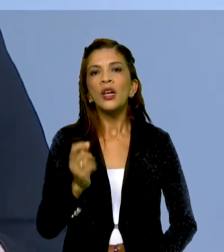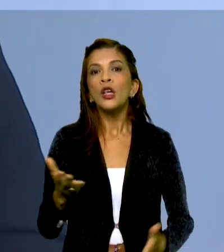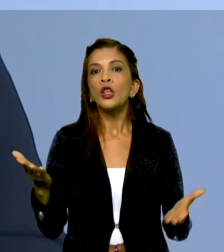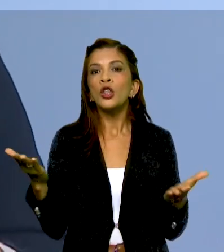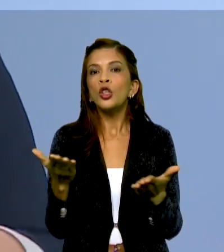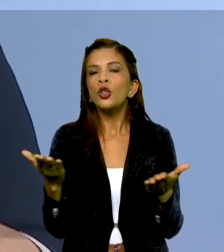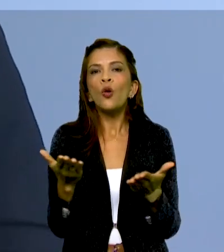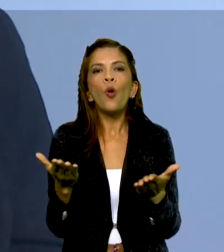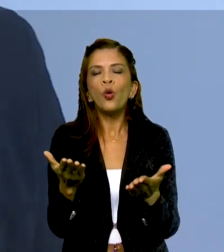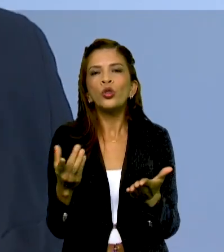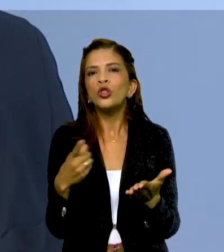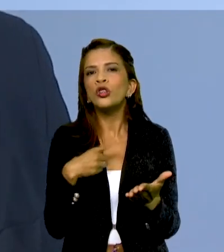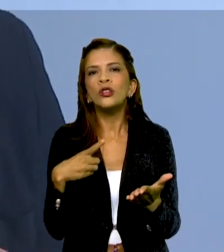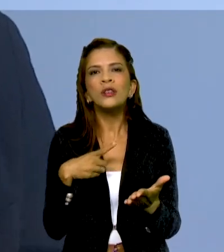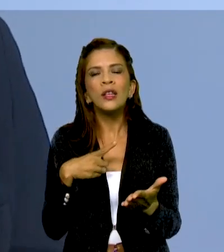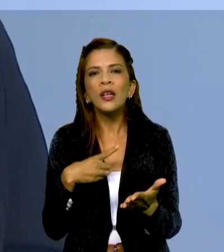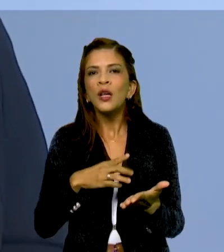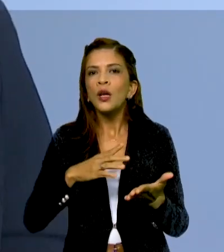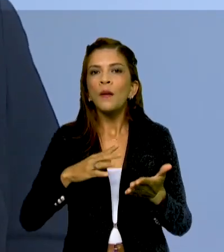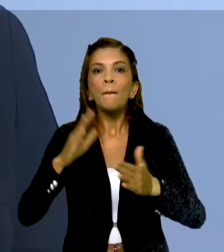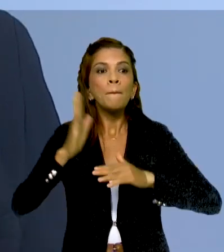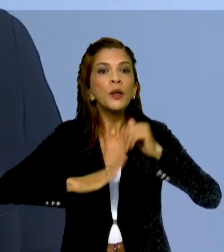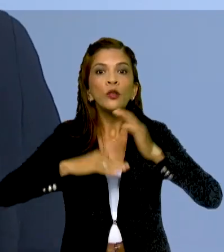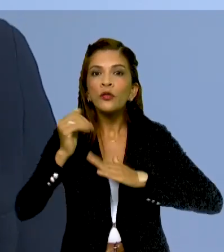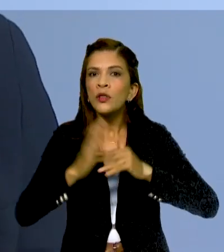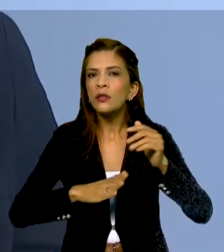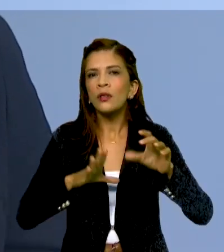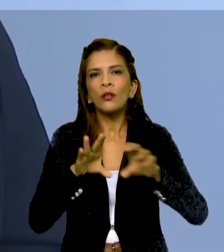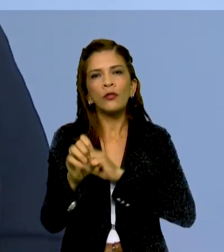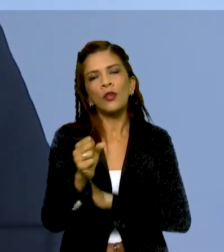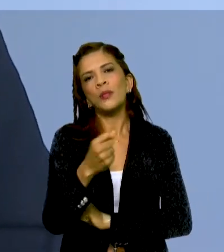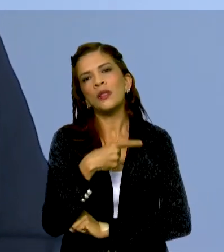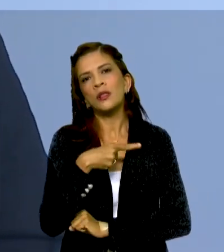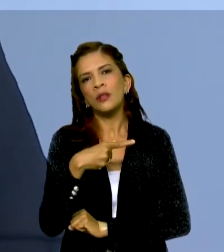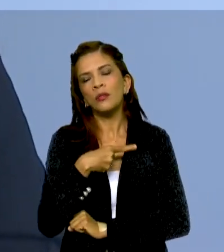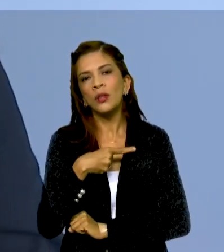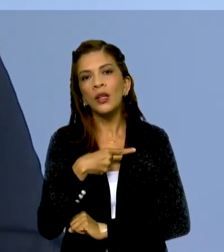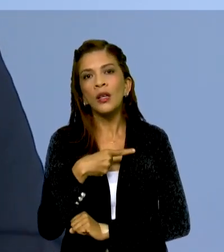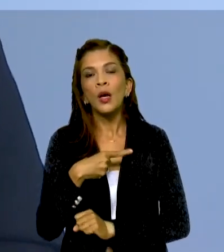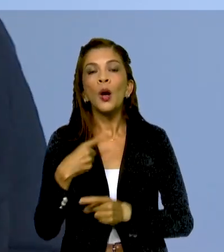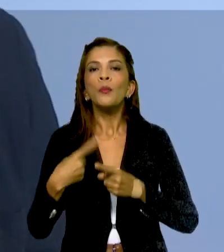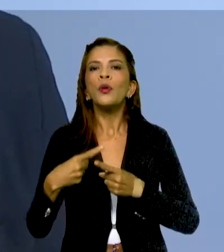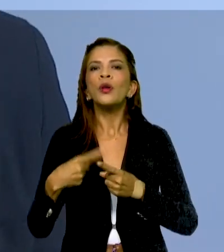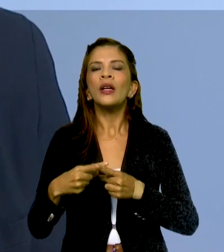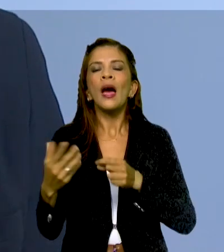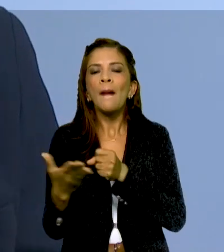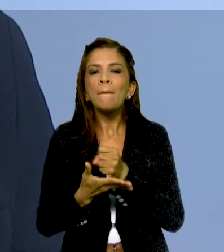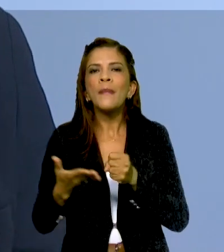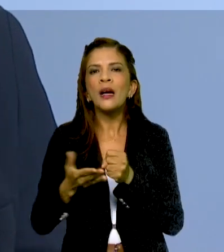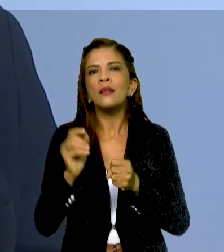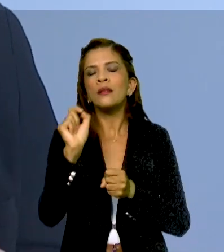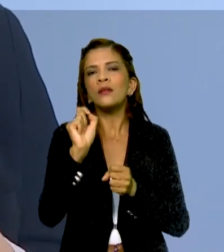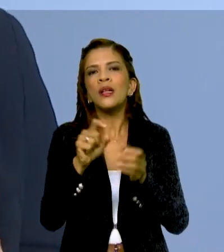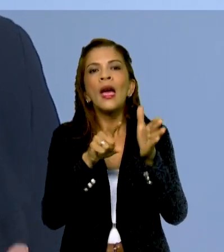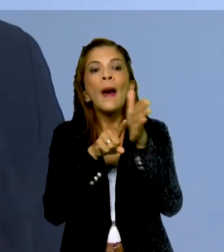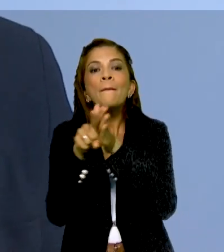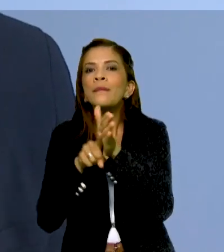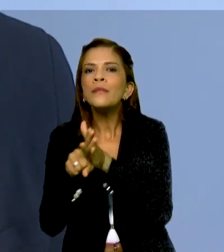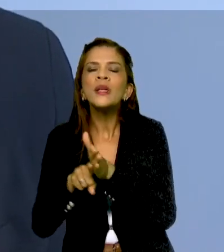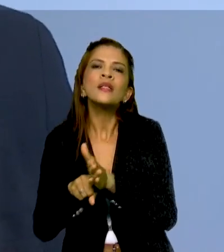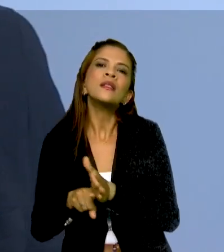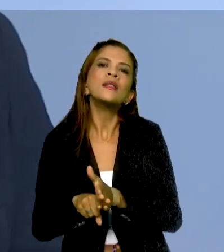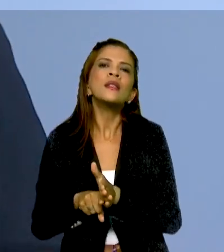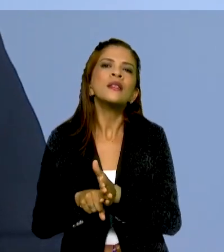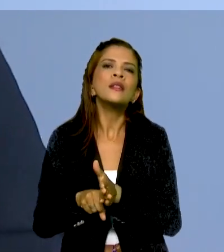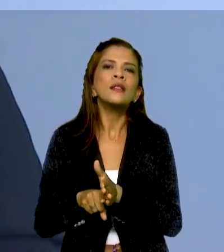Não teria como a educação de surdos evoluir tanto se não houvesse uma pesquisa que fosse atrás de entender por que o sujeito surdo tem mais